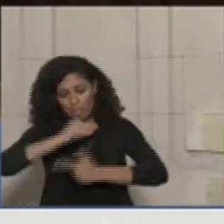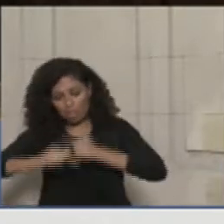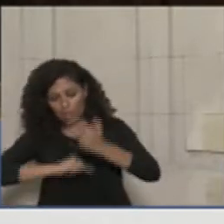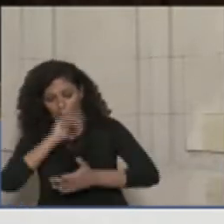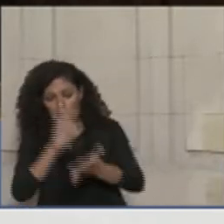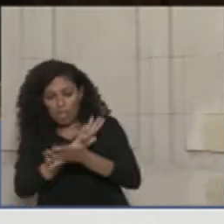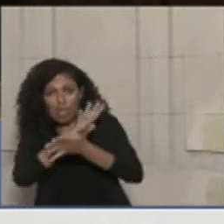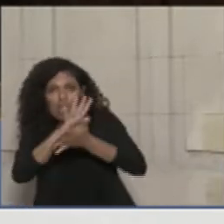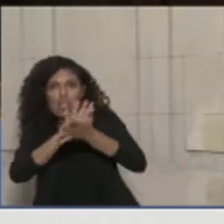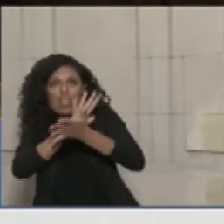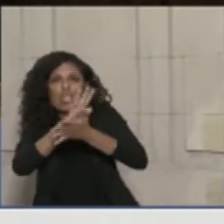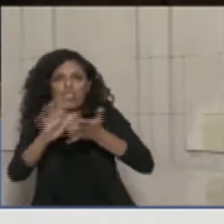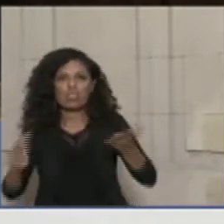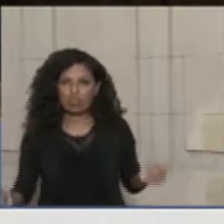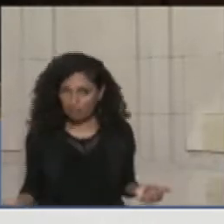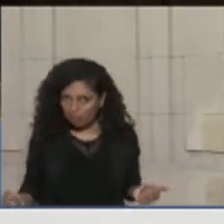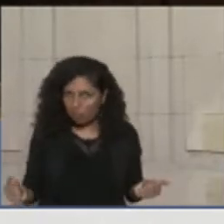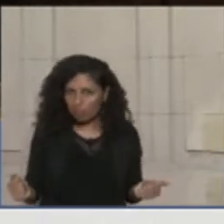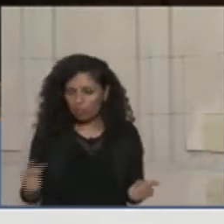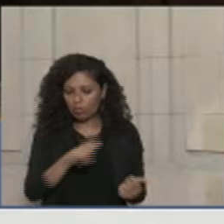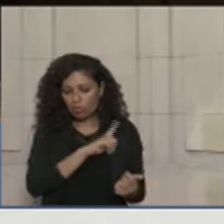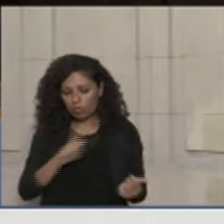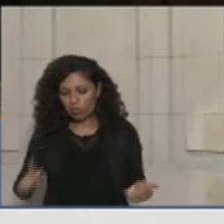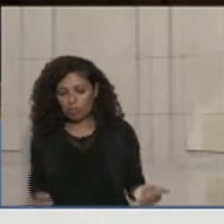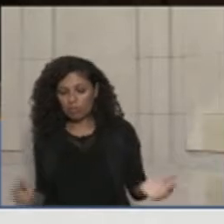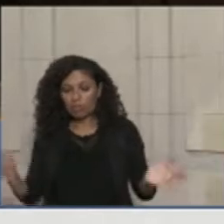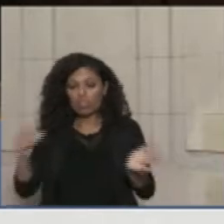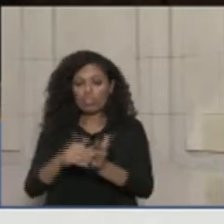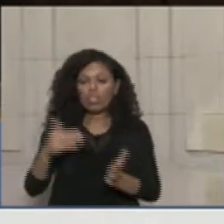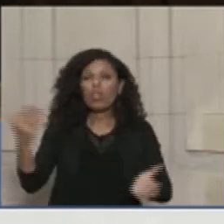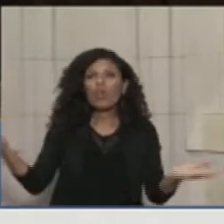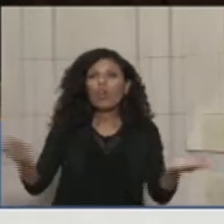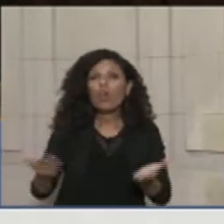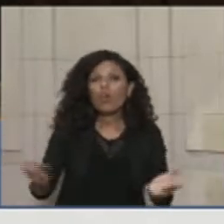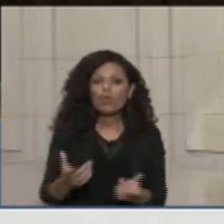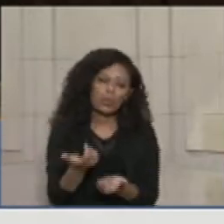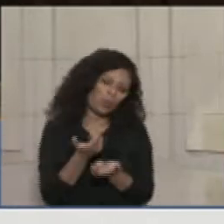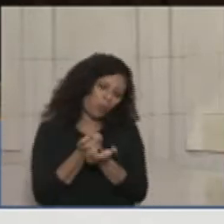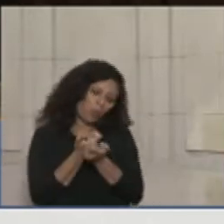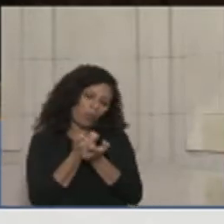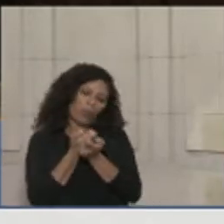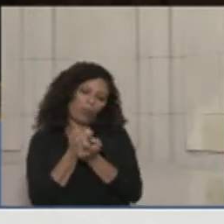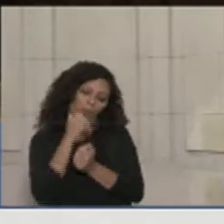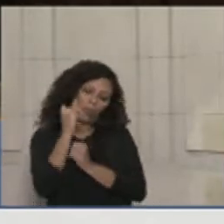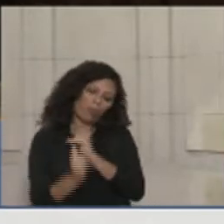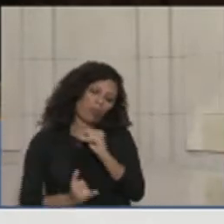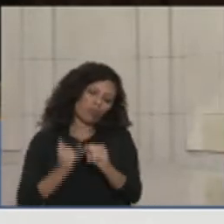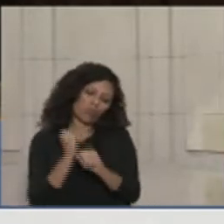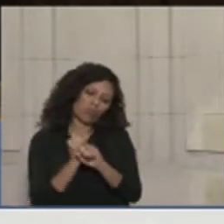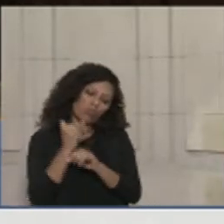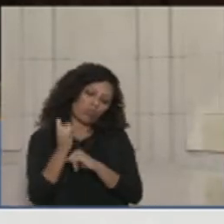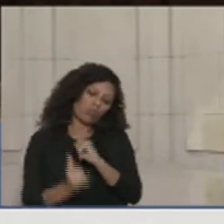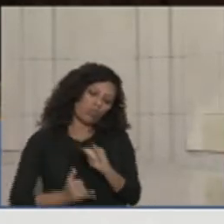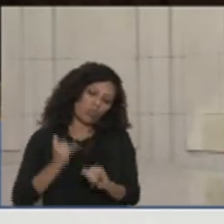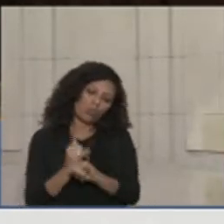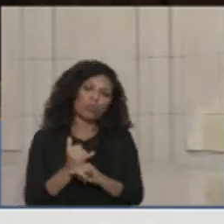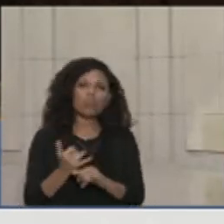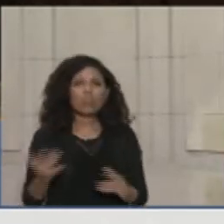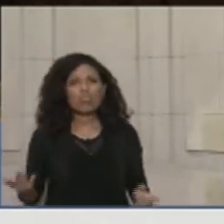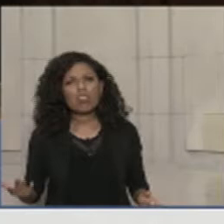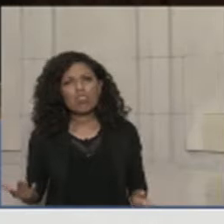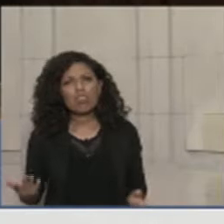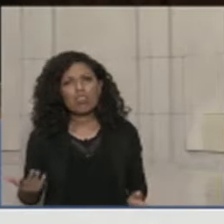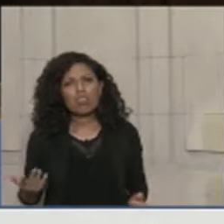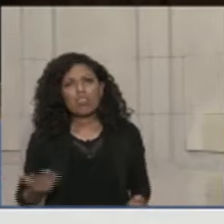que até hoje está no zap na internet, de um governo que até hoje não cuida